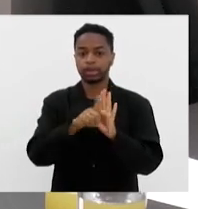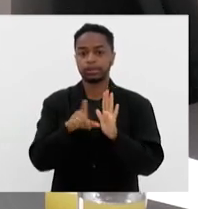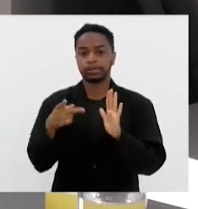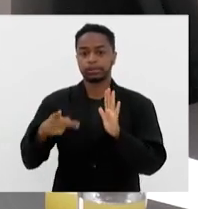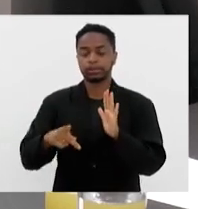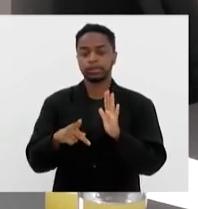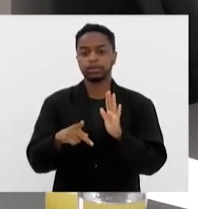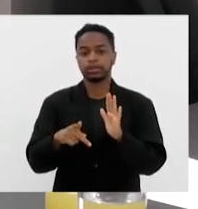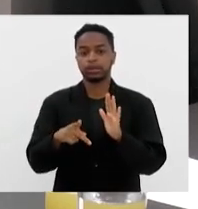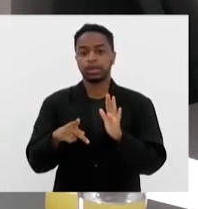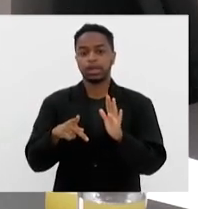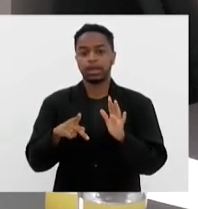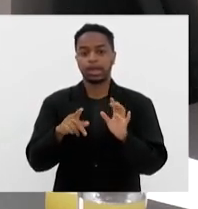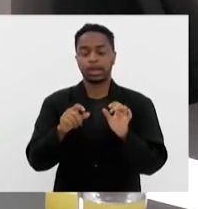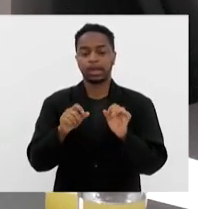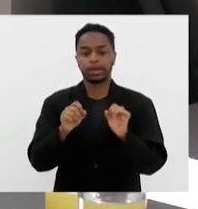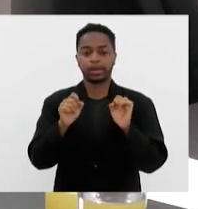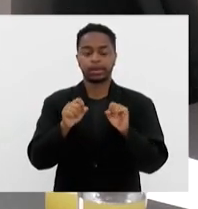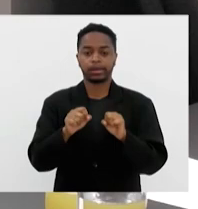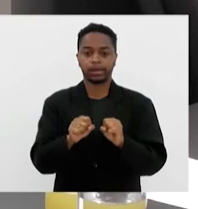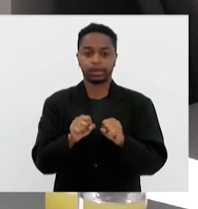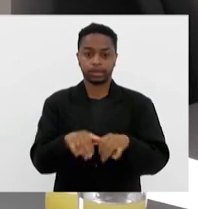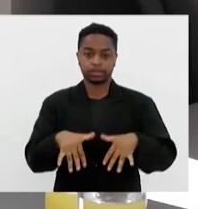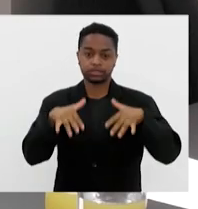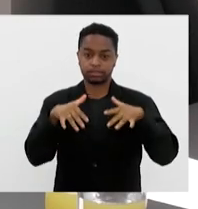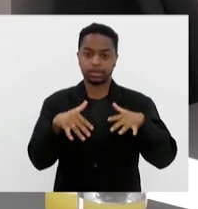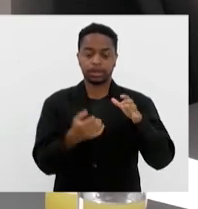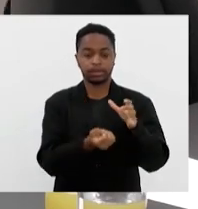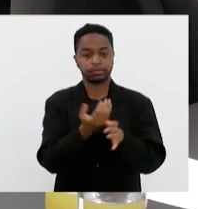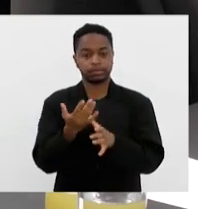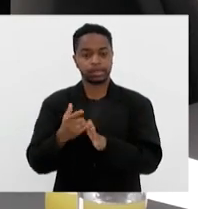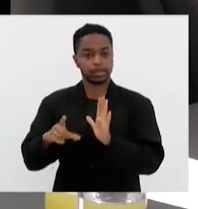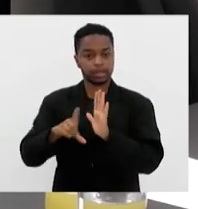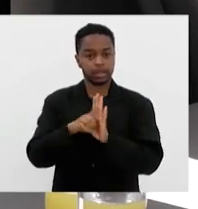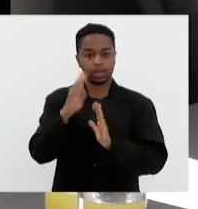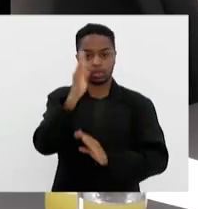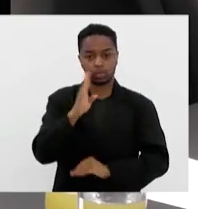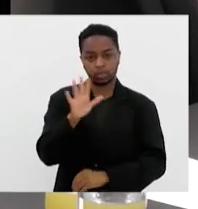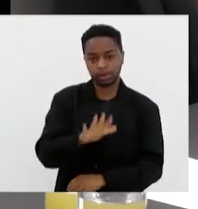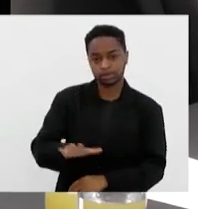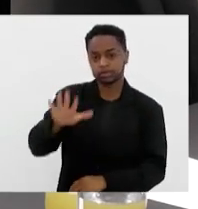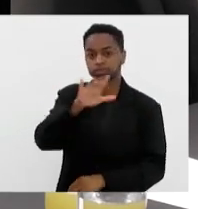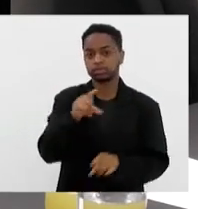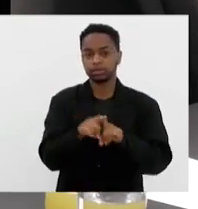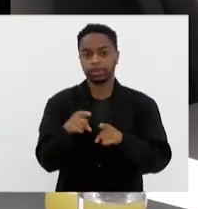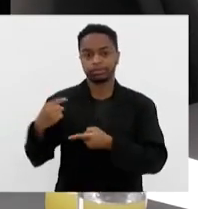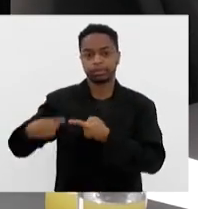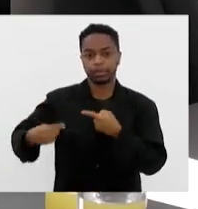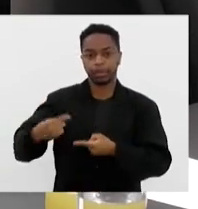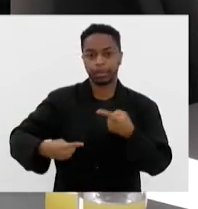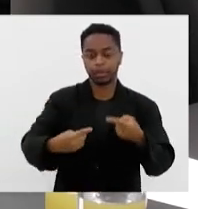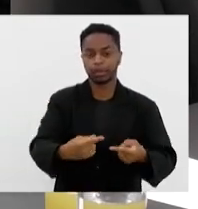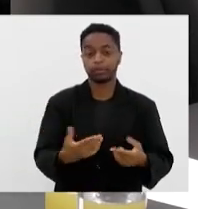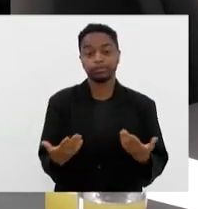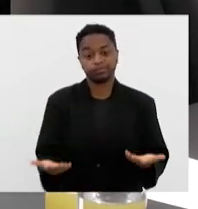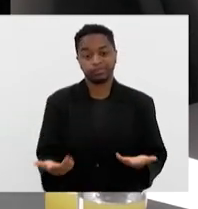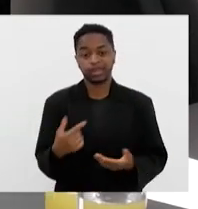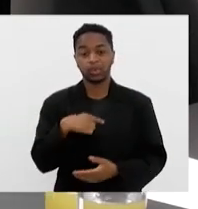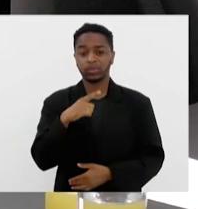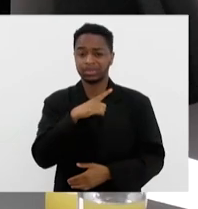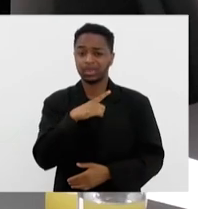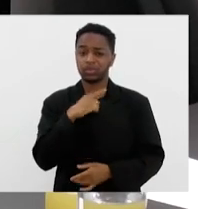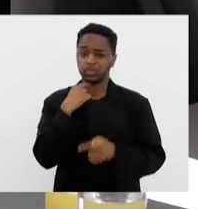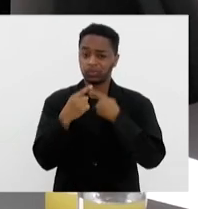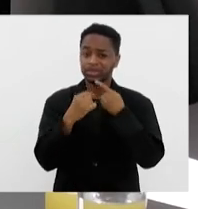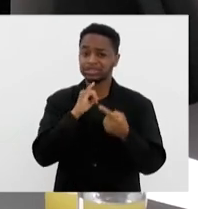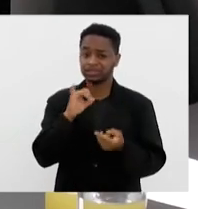Brasil afora também tramitaram. Mas, nesse caso específico da prova, embora seja a mesma lógica, eu tenho dúvidas se há, de